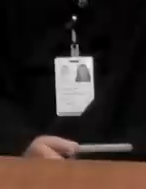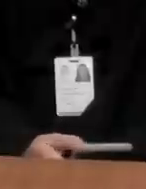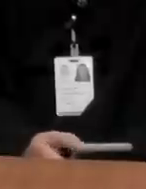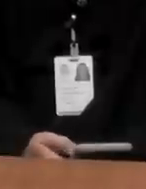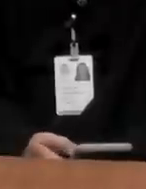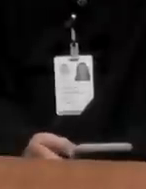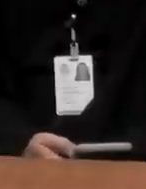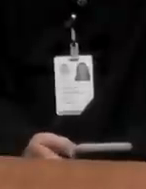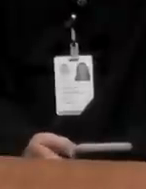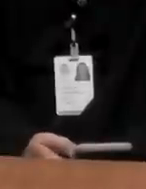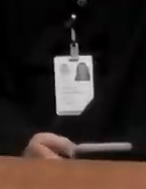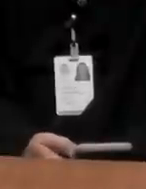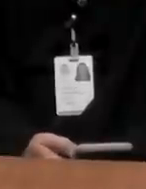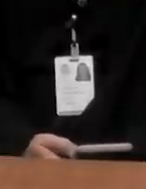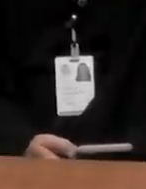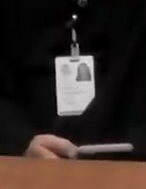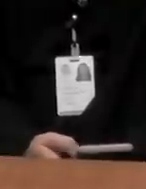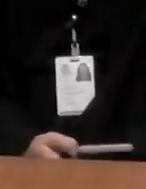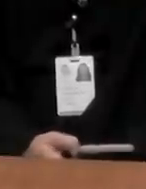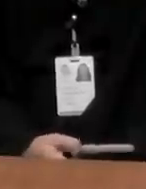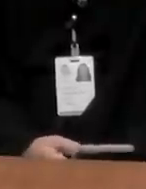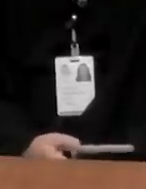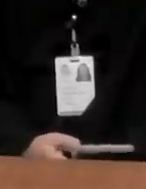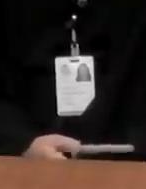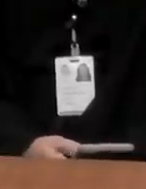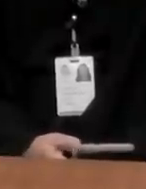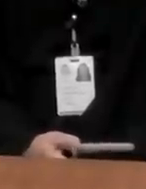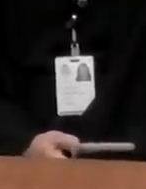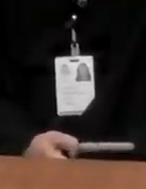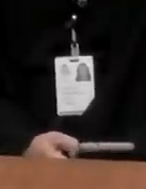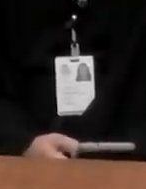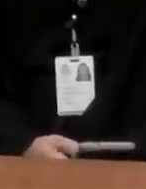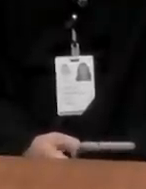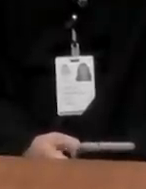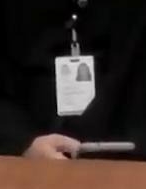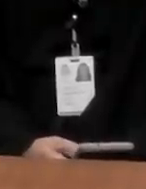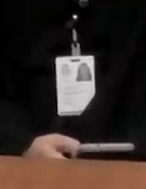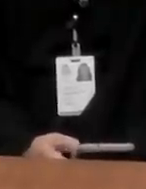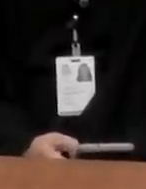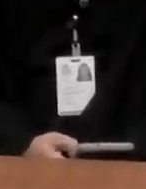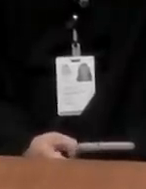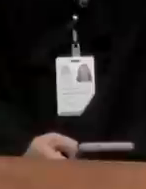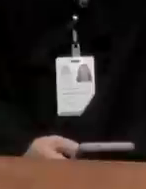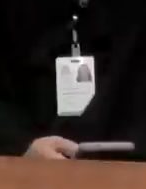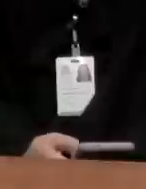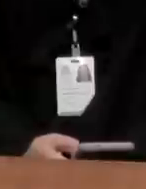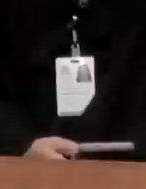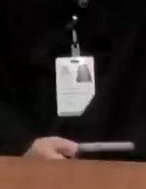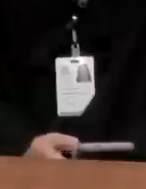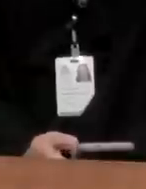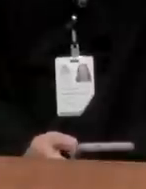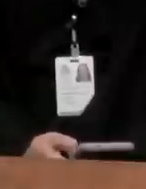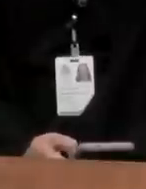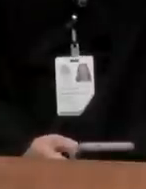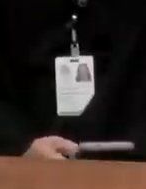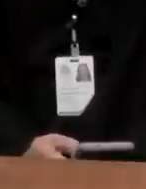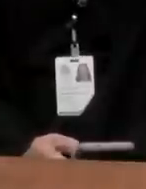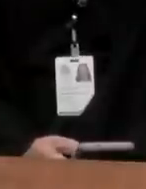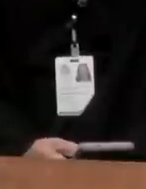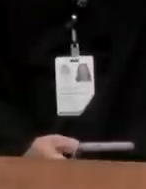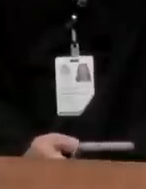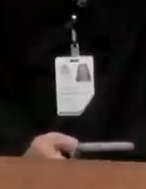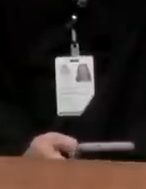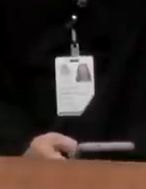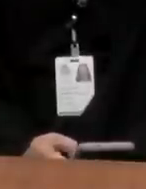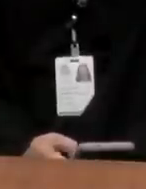já ter querer ter uma resposta fica fica um pouquinho um pouquinho complicado mas vou vou não deixa